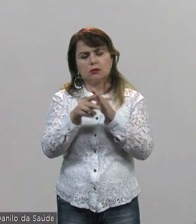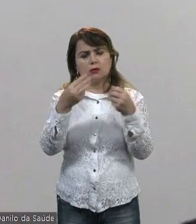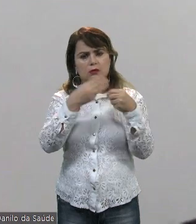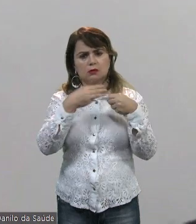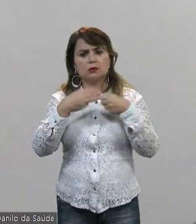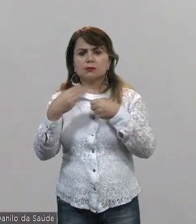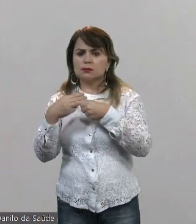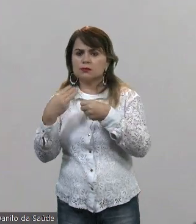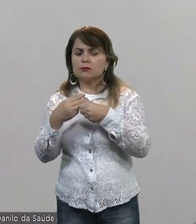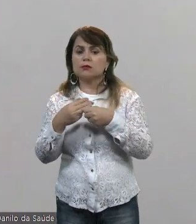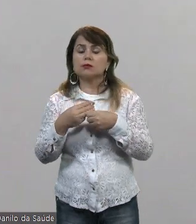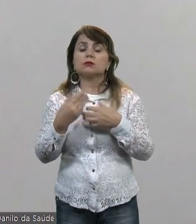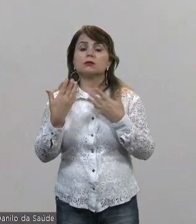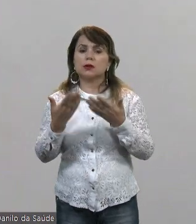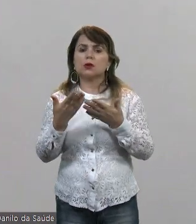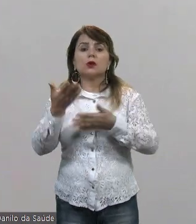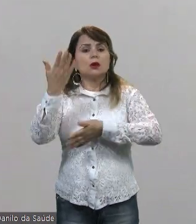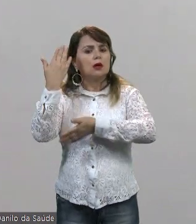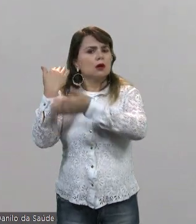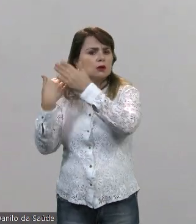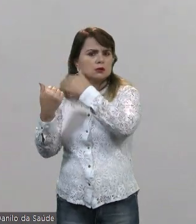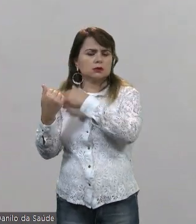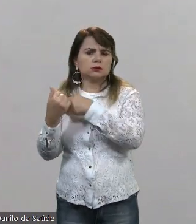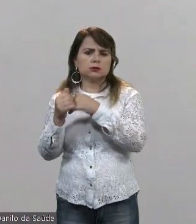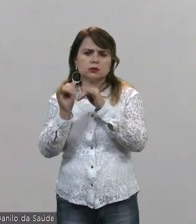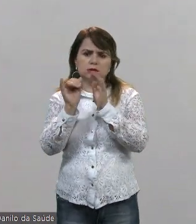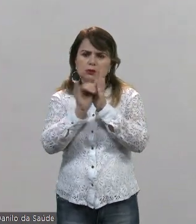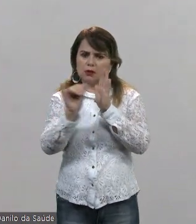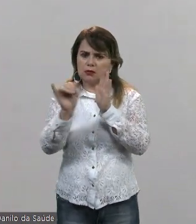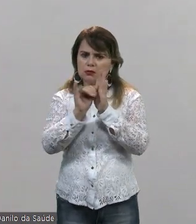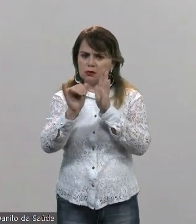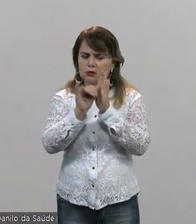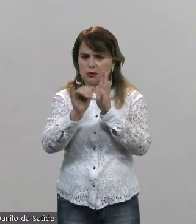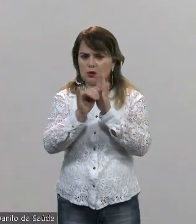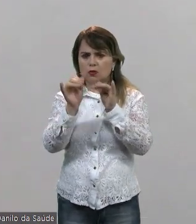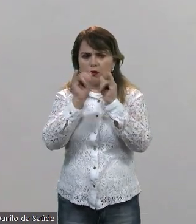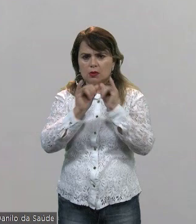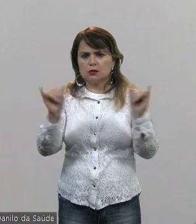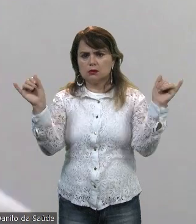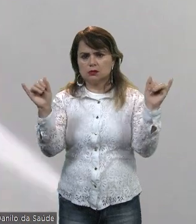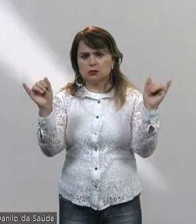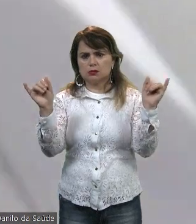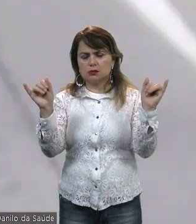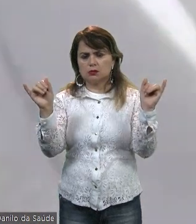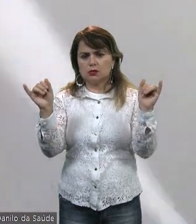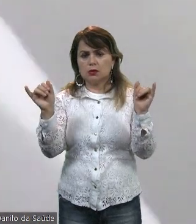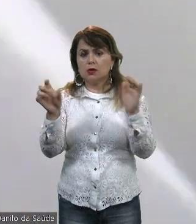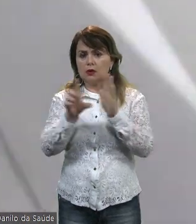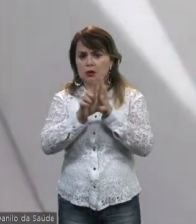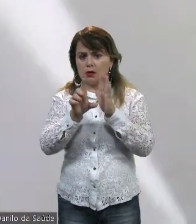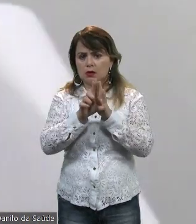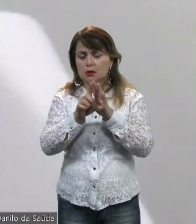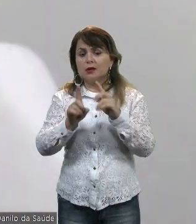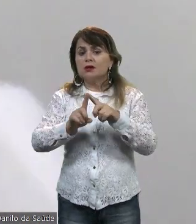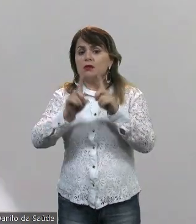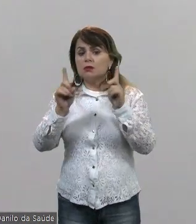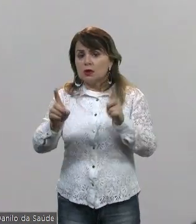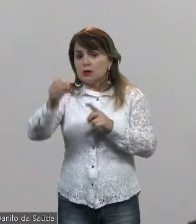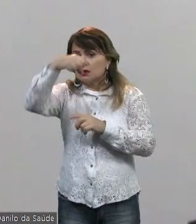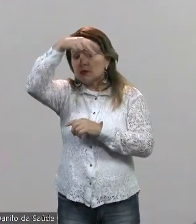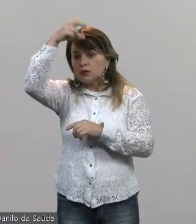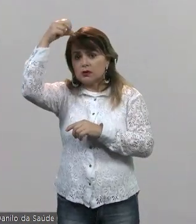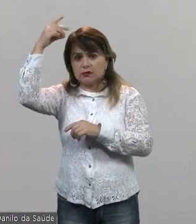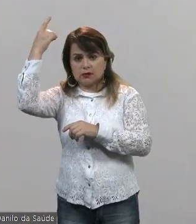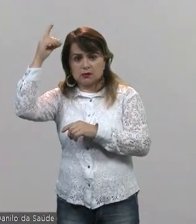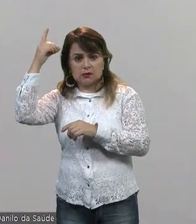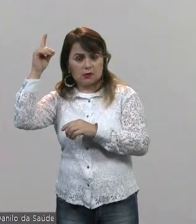que, desde a aprovação, desde a publicação no Diário Oficial, essa lei não está sendo cumprida pelo prefeito.